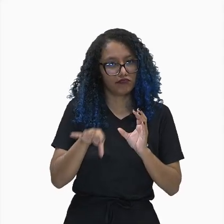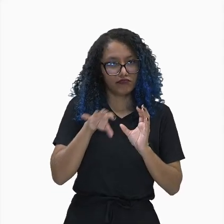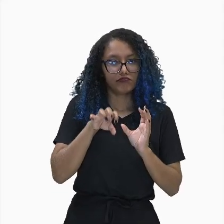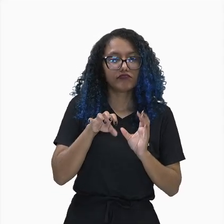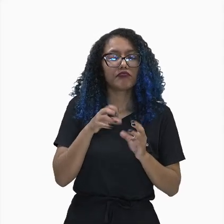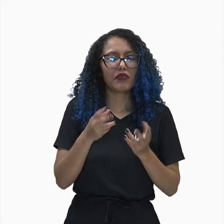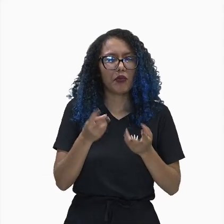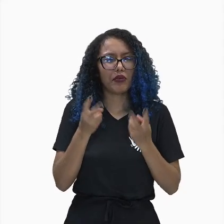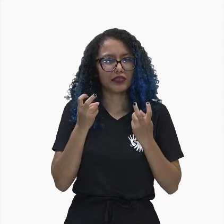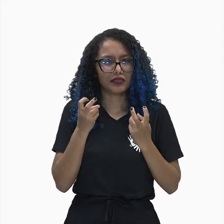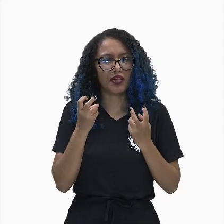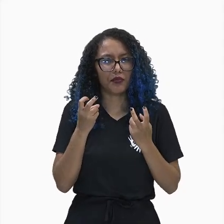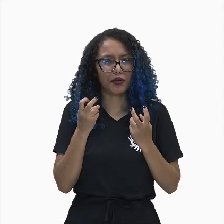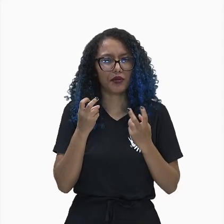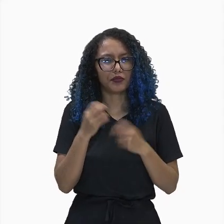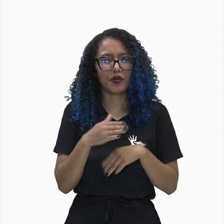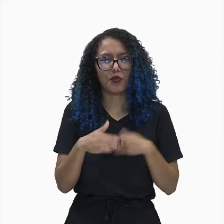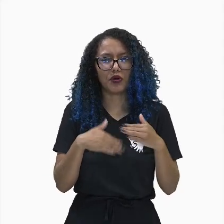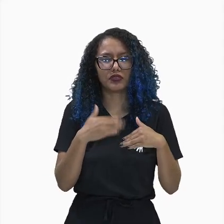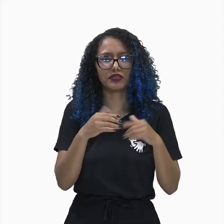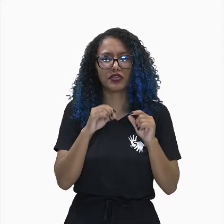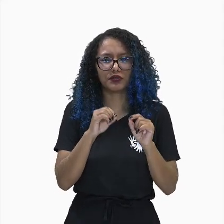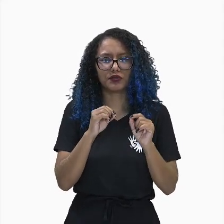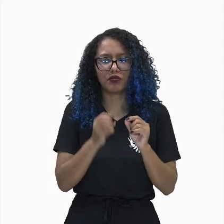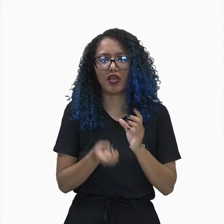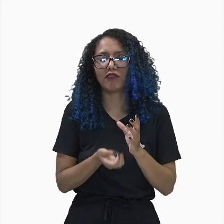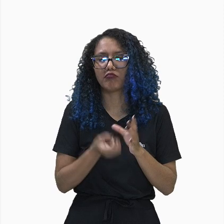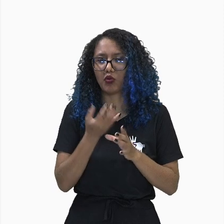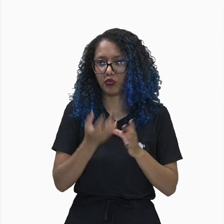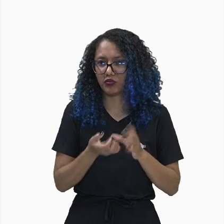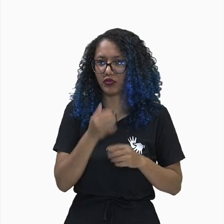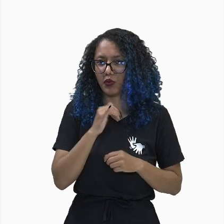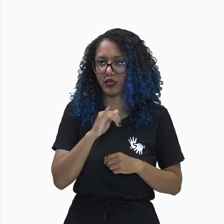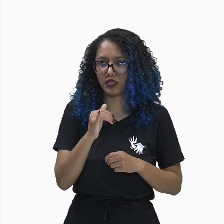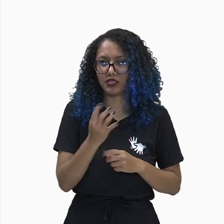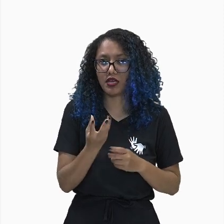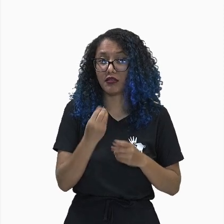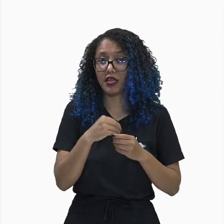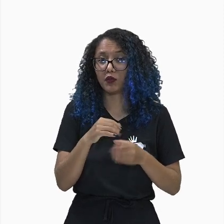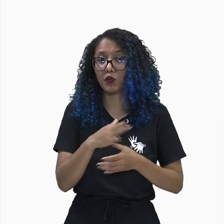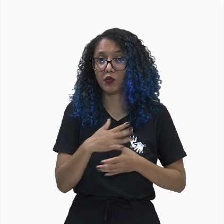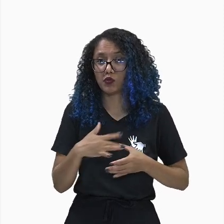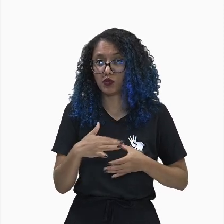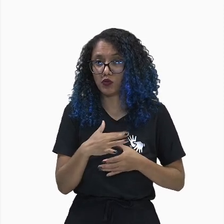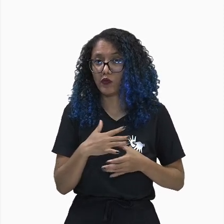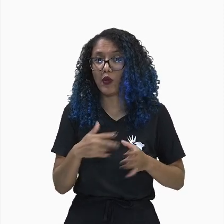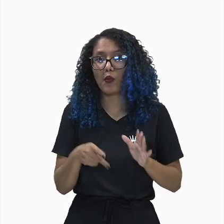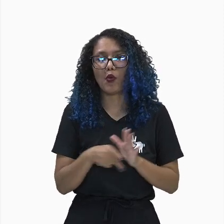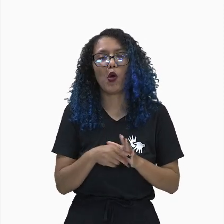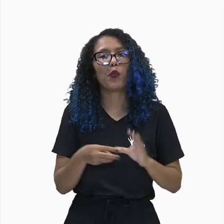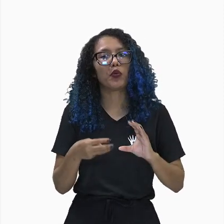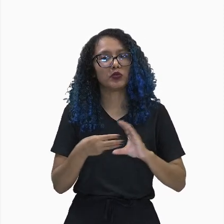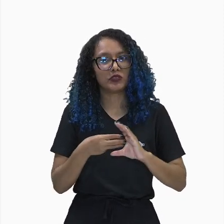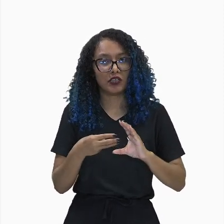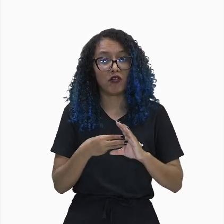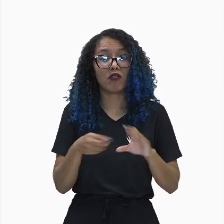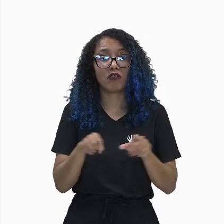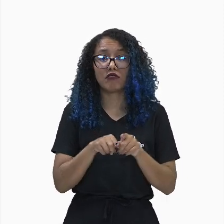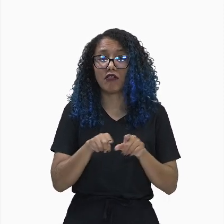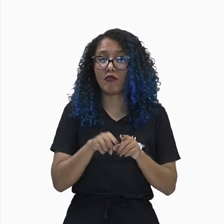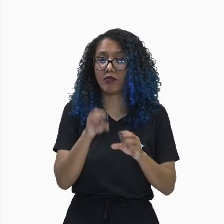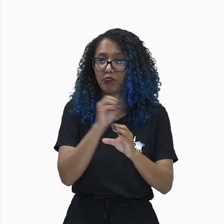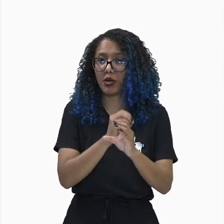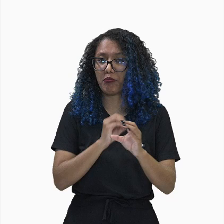processo, né, de produção de energia realizado no citoplasma das células e nas